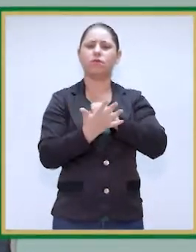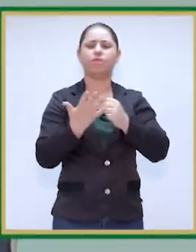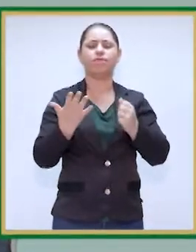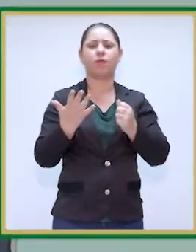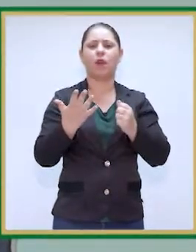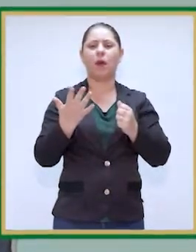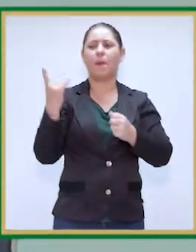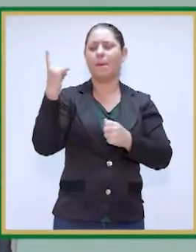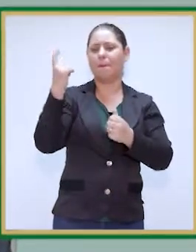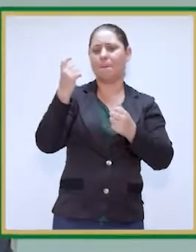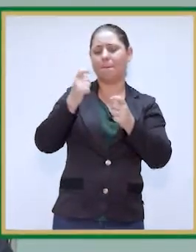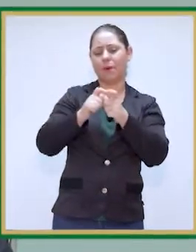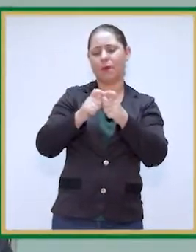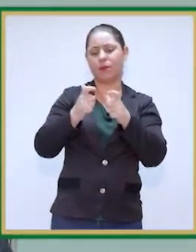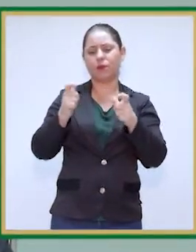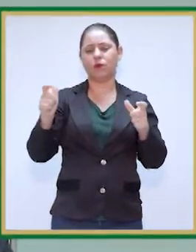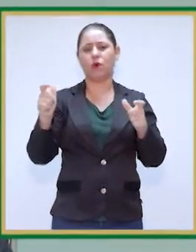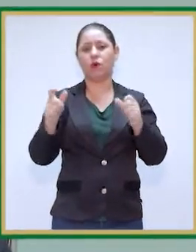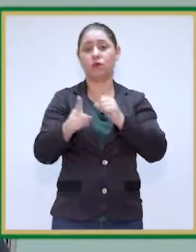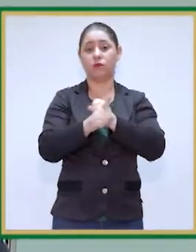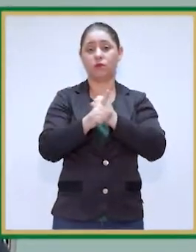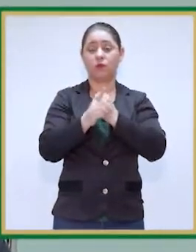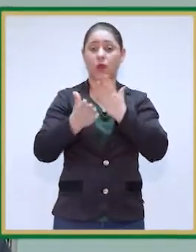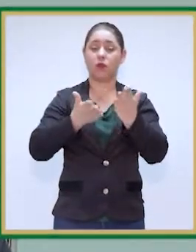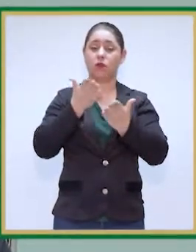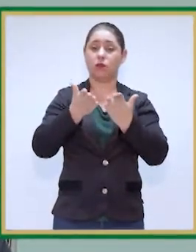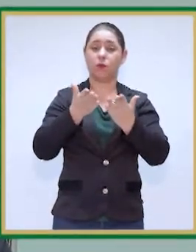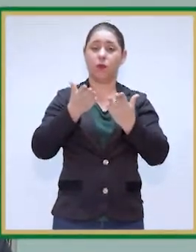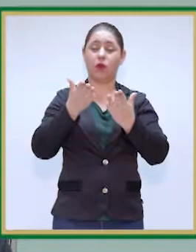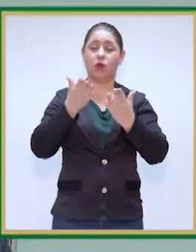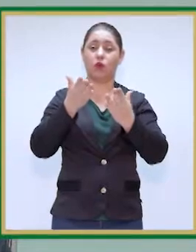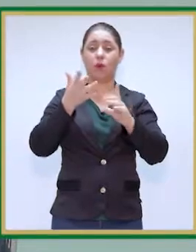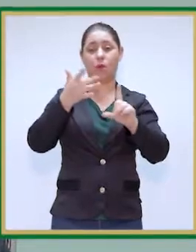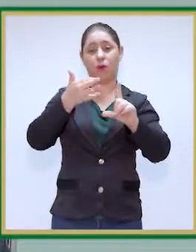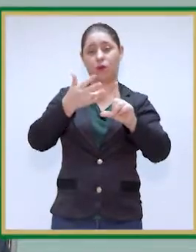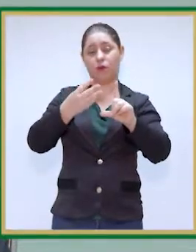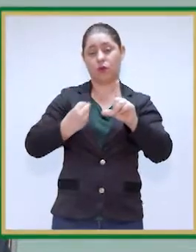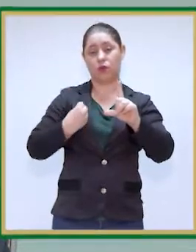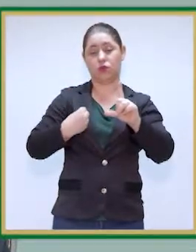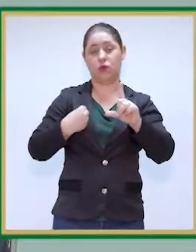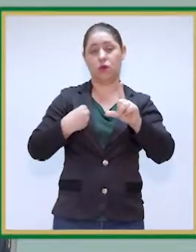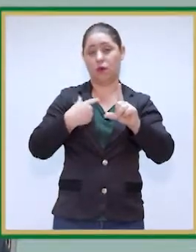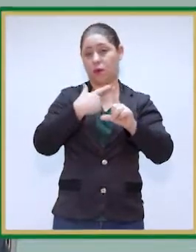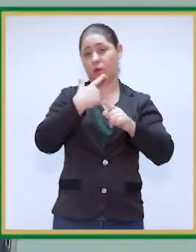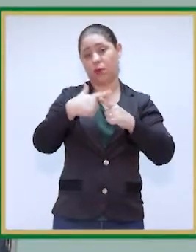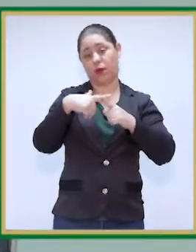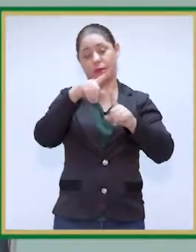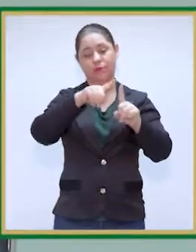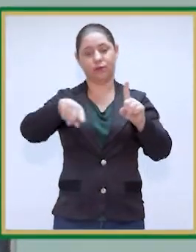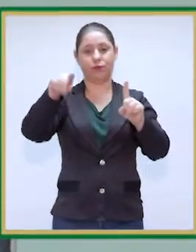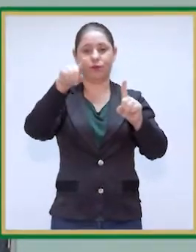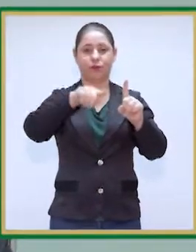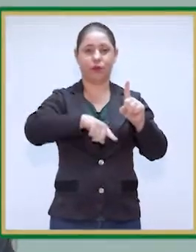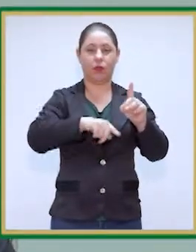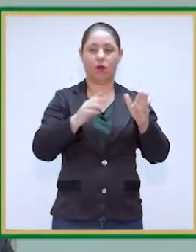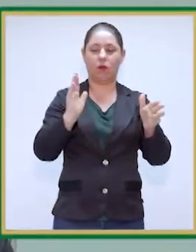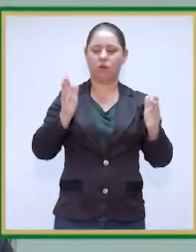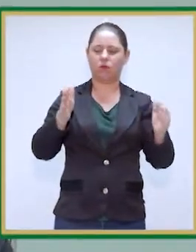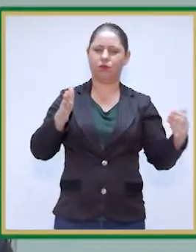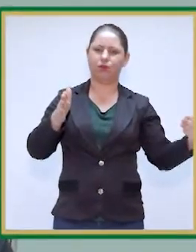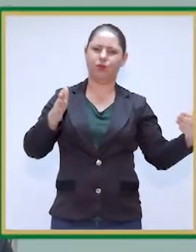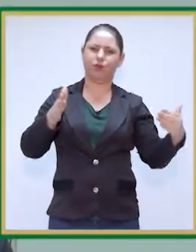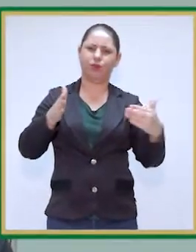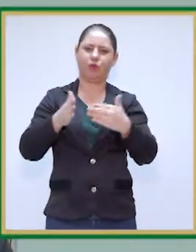intensificou. Então, aumentou a quantidade de atendimento por videoconferência, em virtude da proibição, por um longo período, da entrada